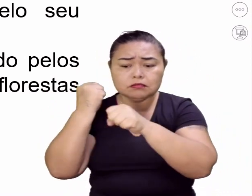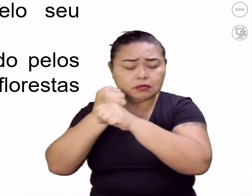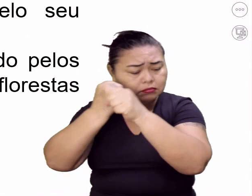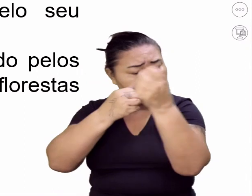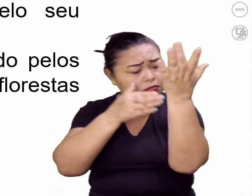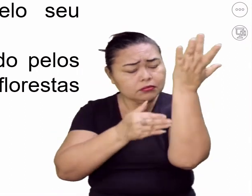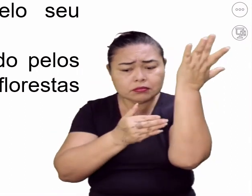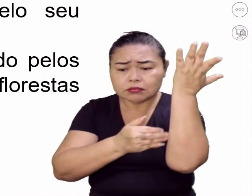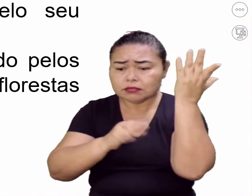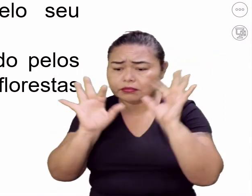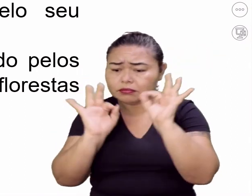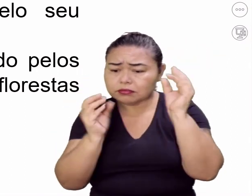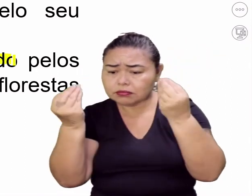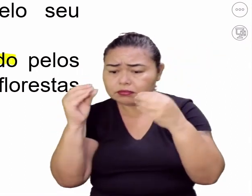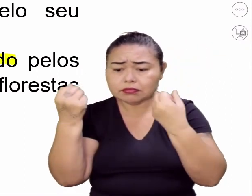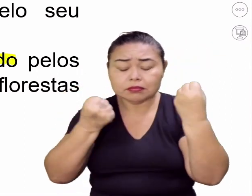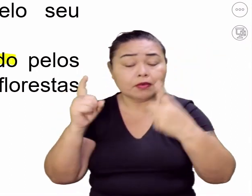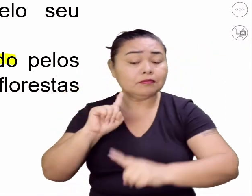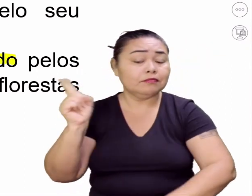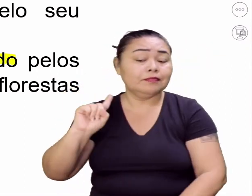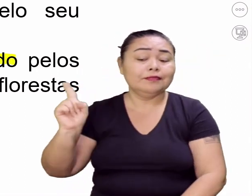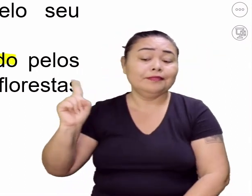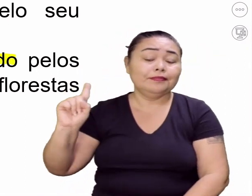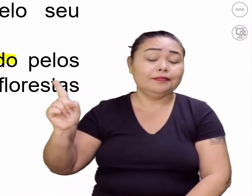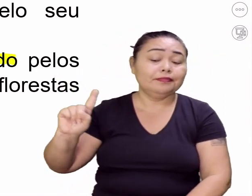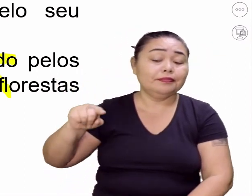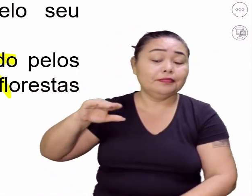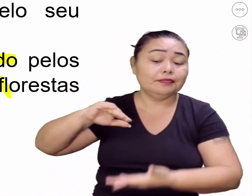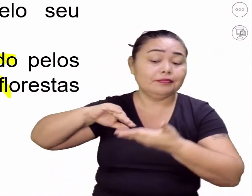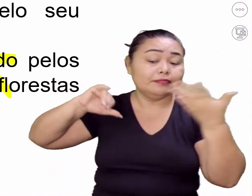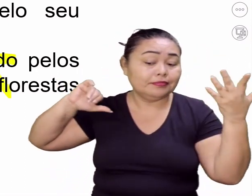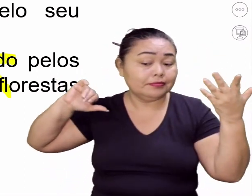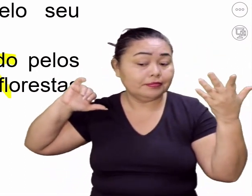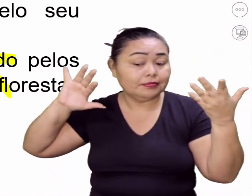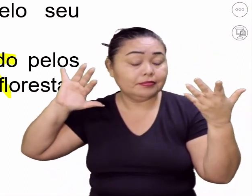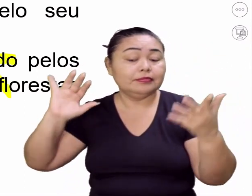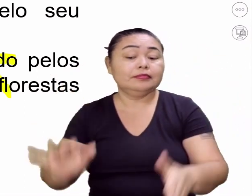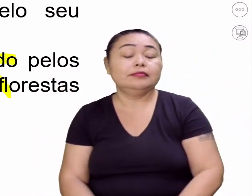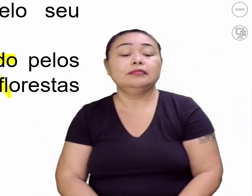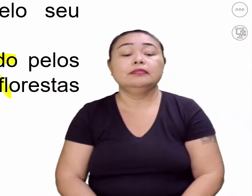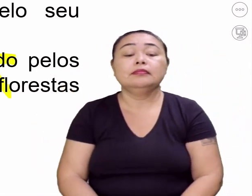Não, então isso aqui está fora de contexto.